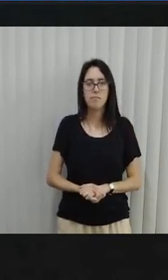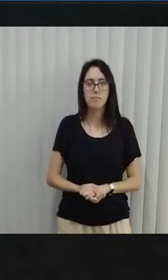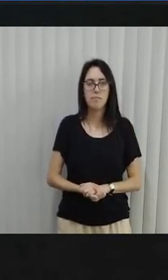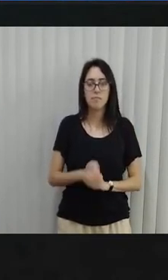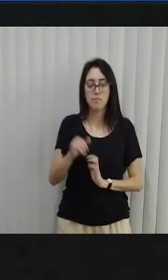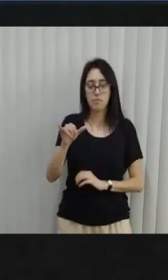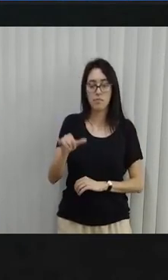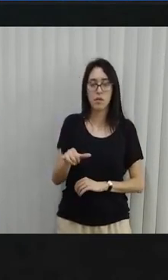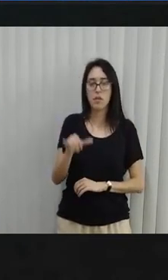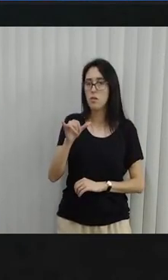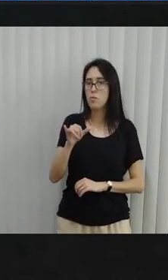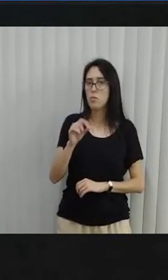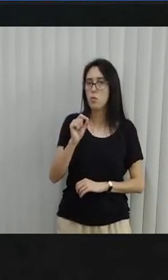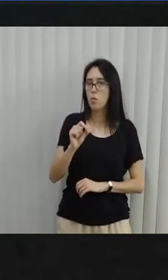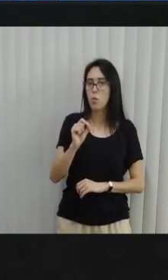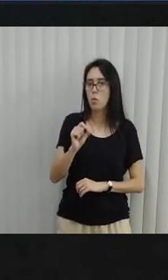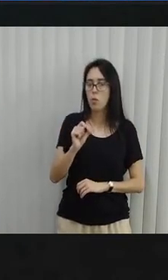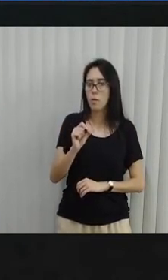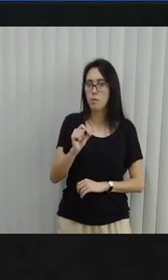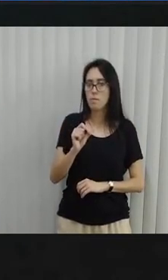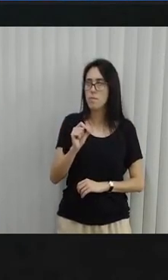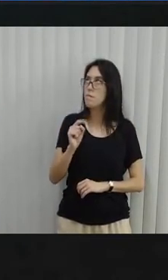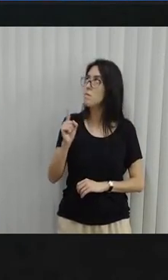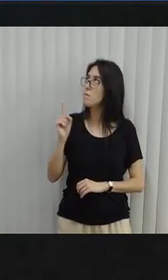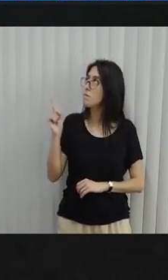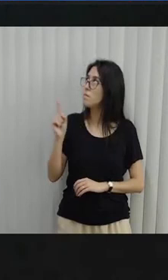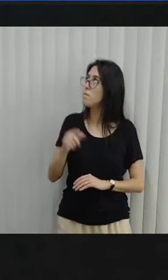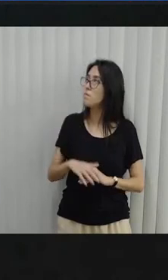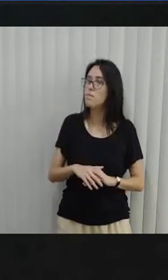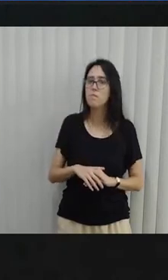240. E o nosso eixo Y, eu vou deixar no Dino, eu deixei com.